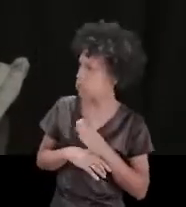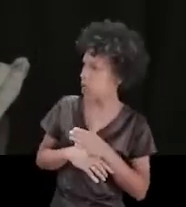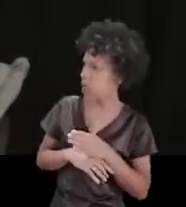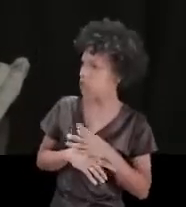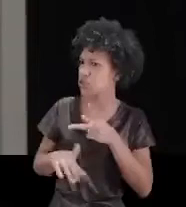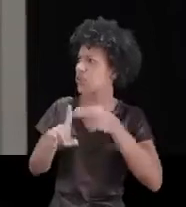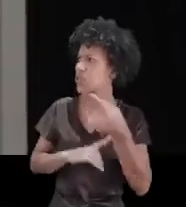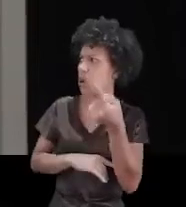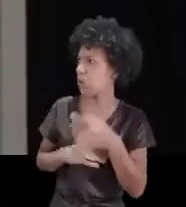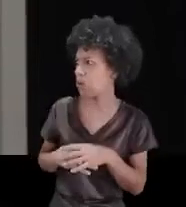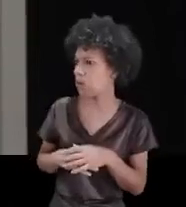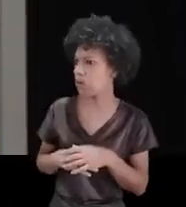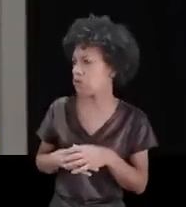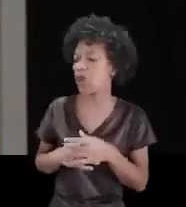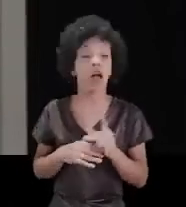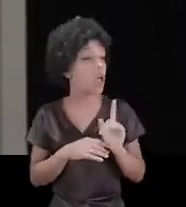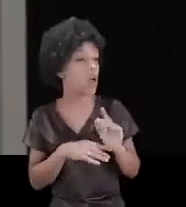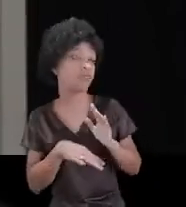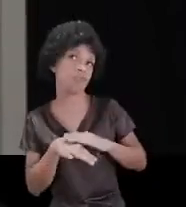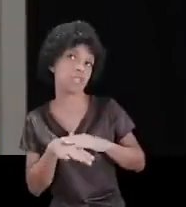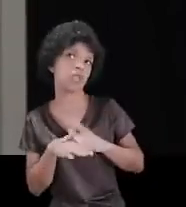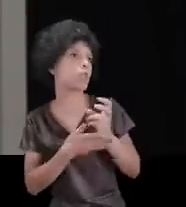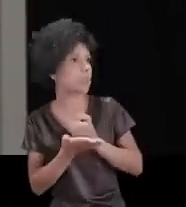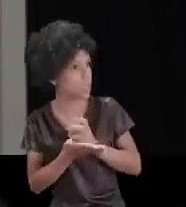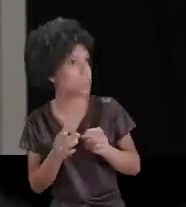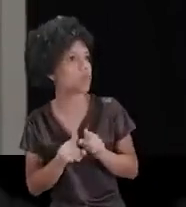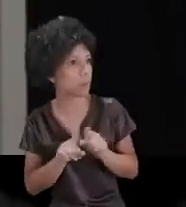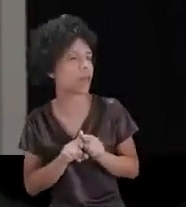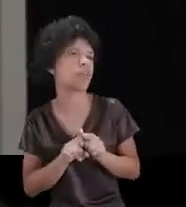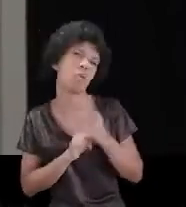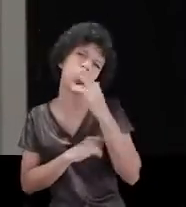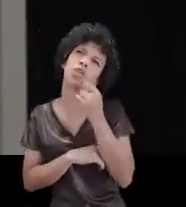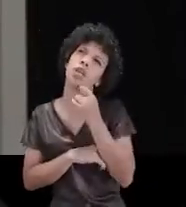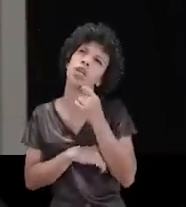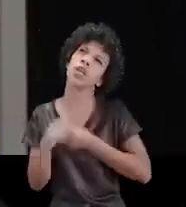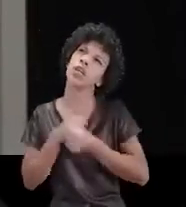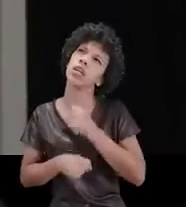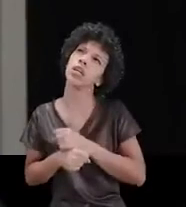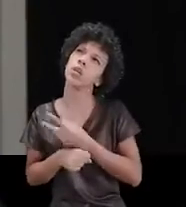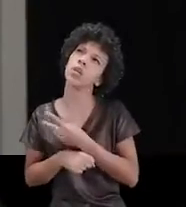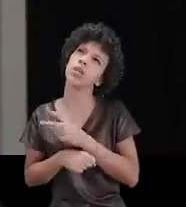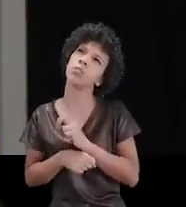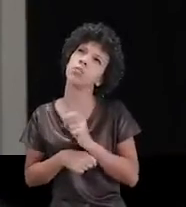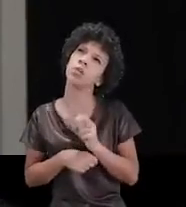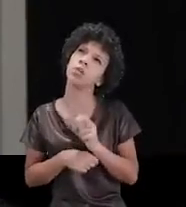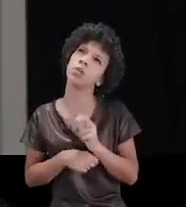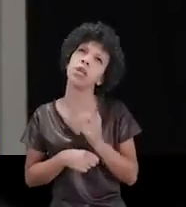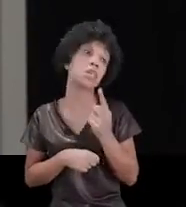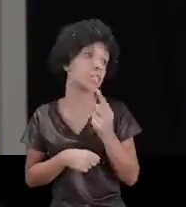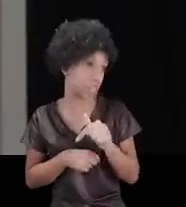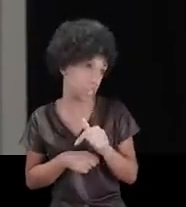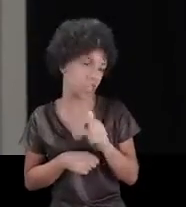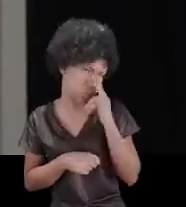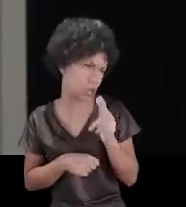ganhar uma porrada e um bilhete fazendo uma Quina também acho que em 2017 acho